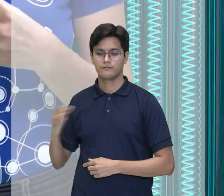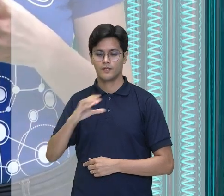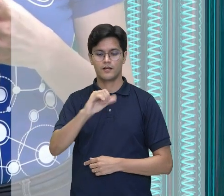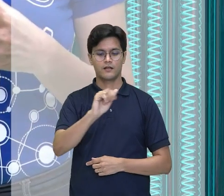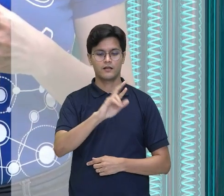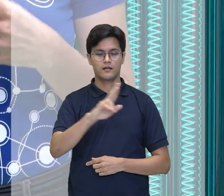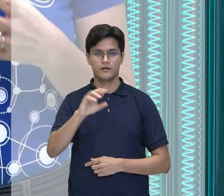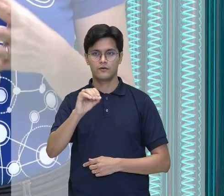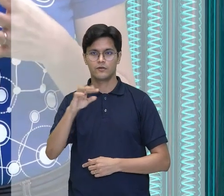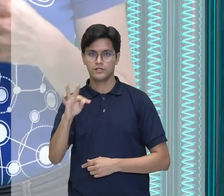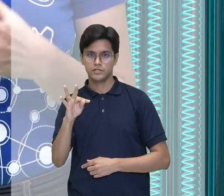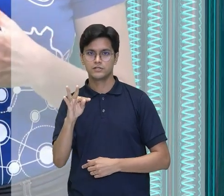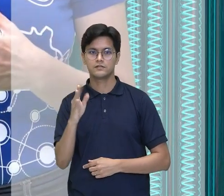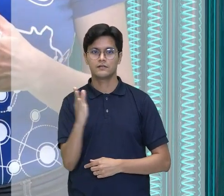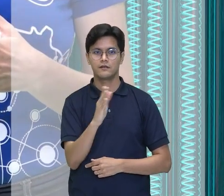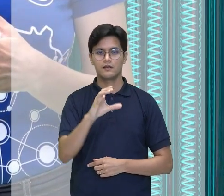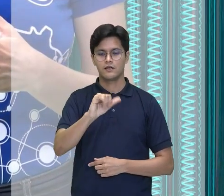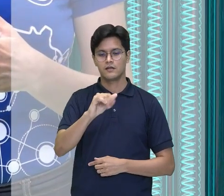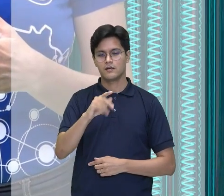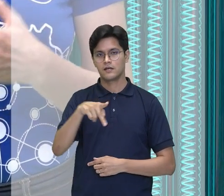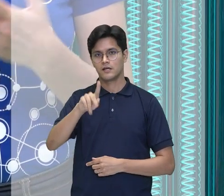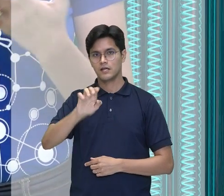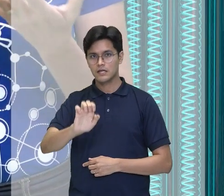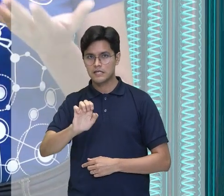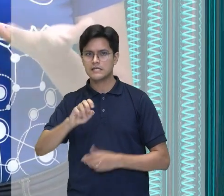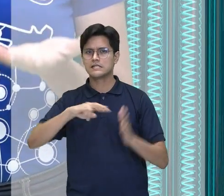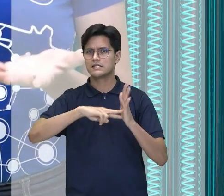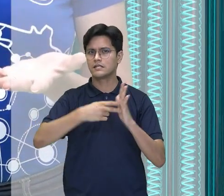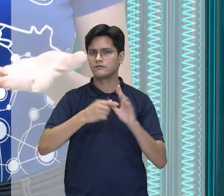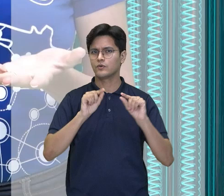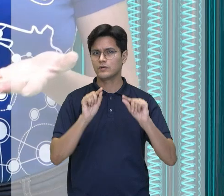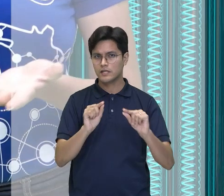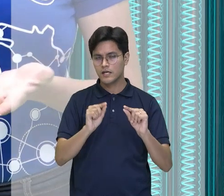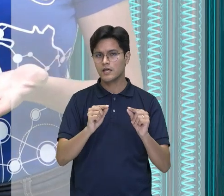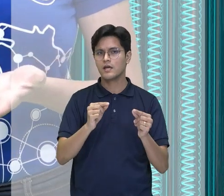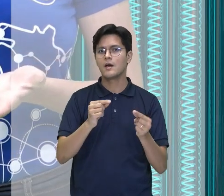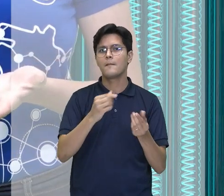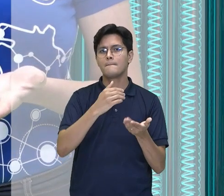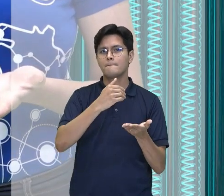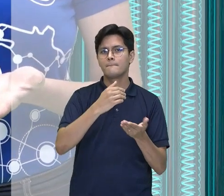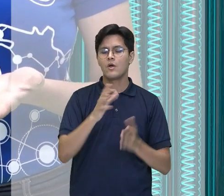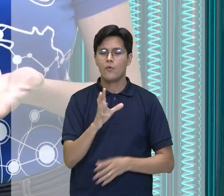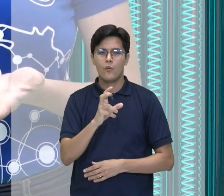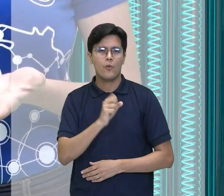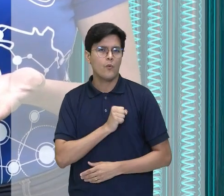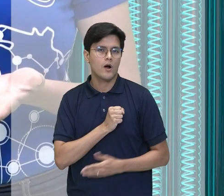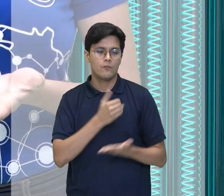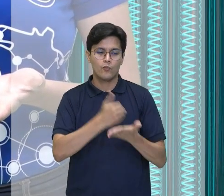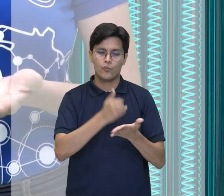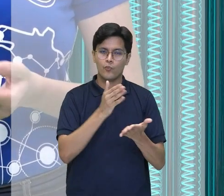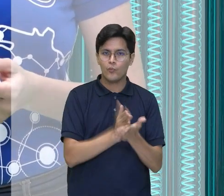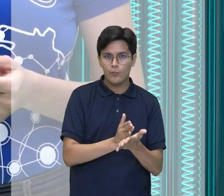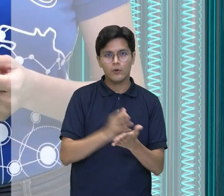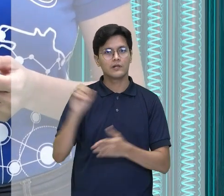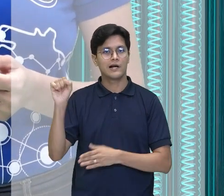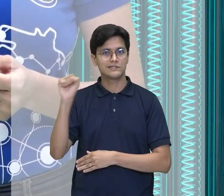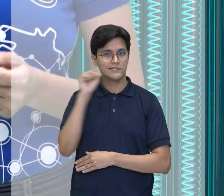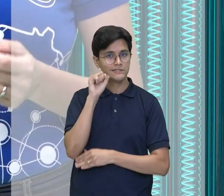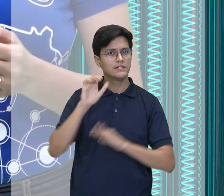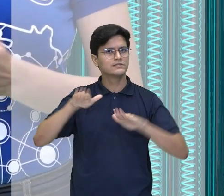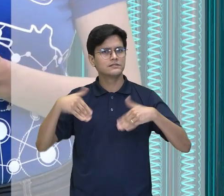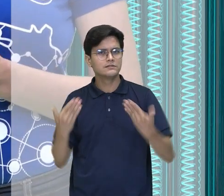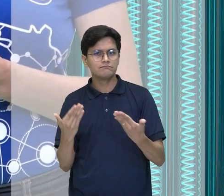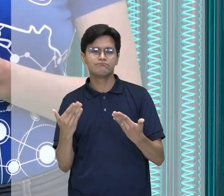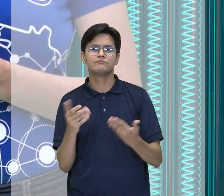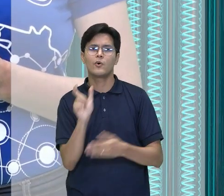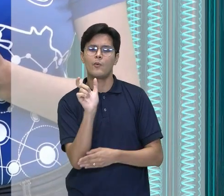amo, adoro bolo de cenoura. Então, qual é a palavra que vai substituir, vai ficar com função de objeto para